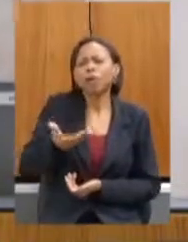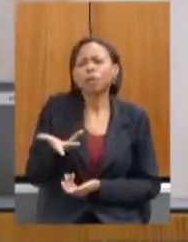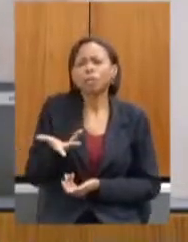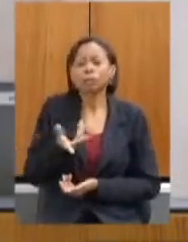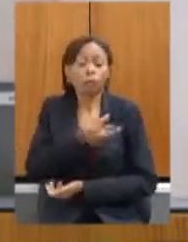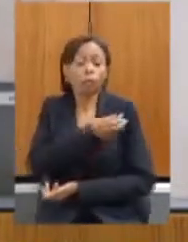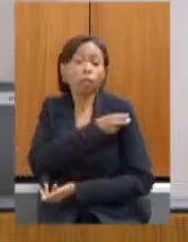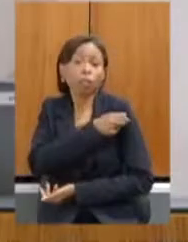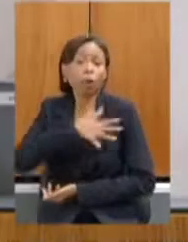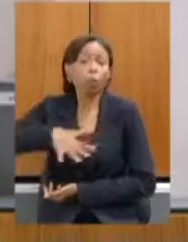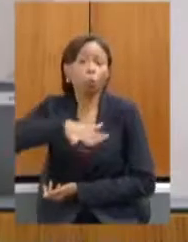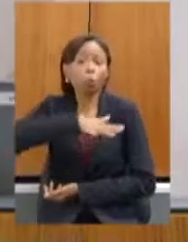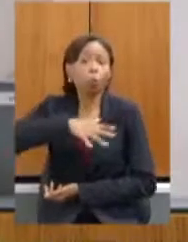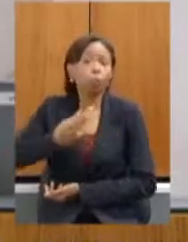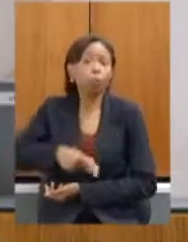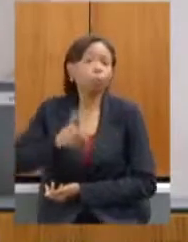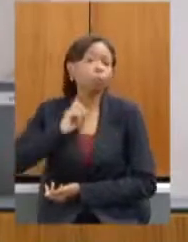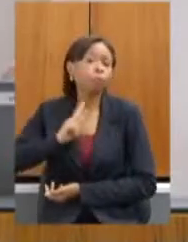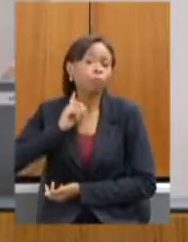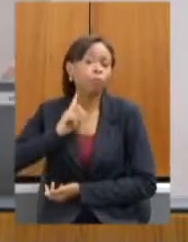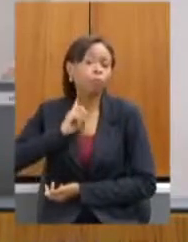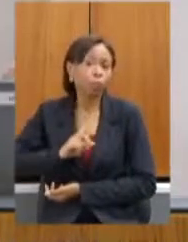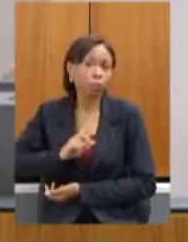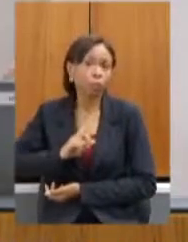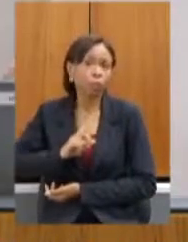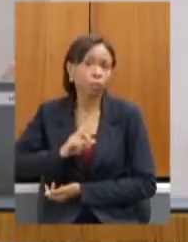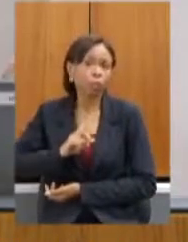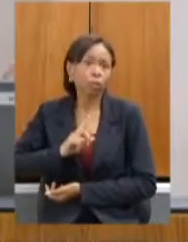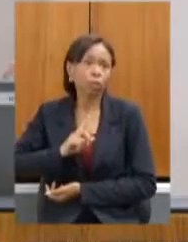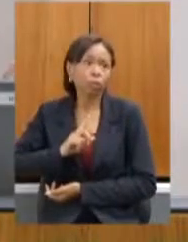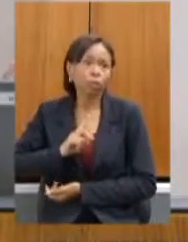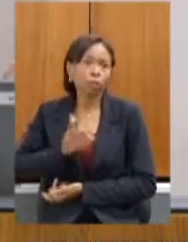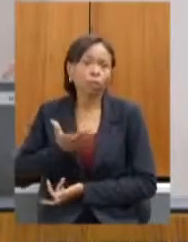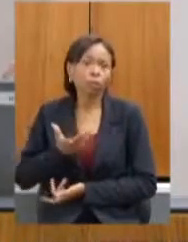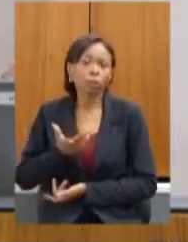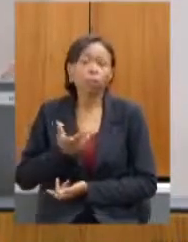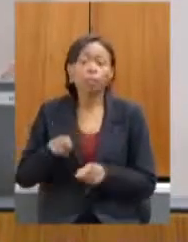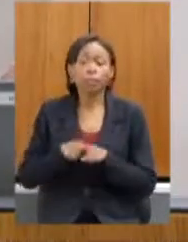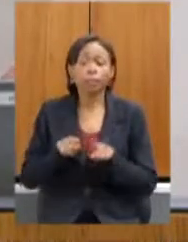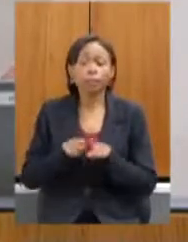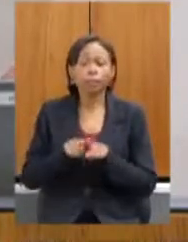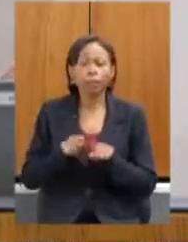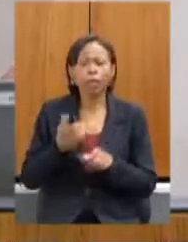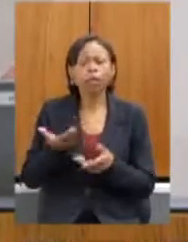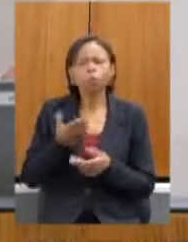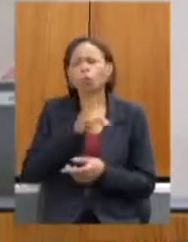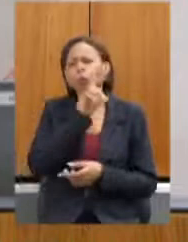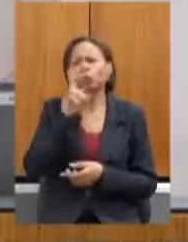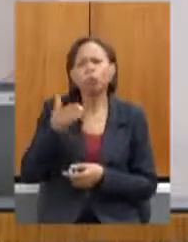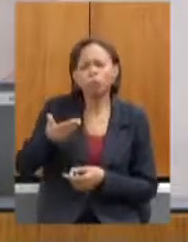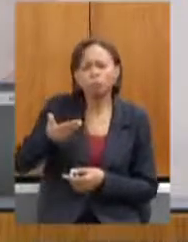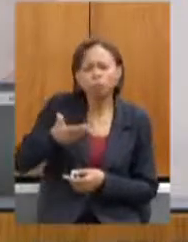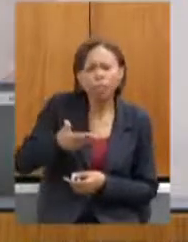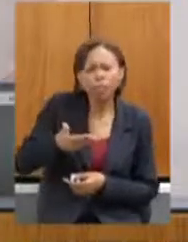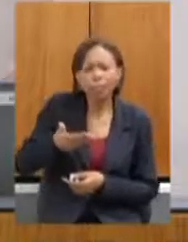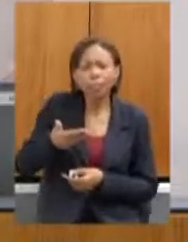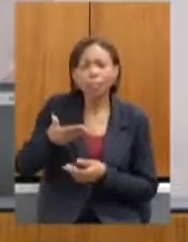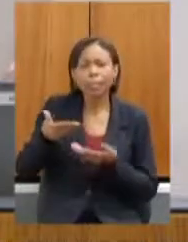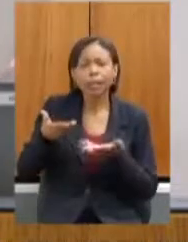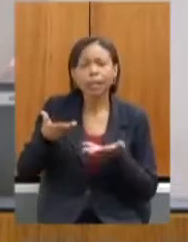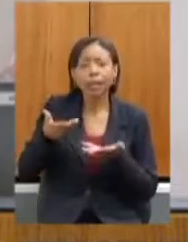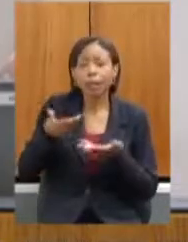Povo Mineiro sobretudo para a Superintendência Regional de Saúde bem como a previsão de chegada da vacina para Minas Gerais de